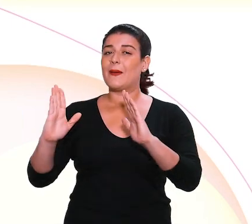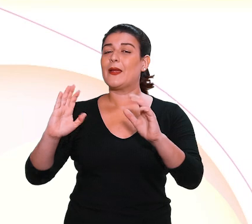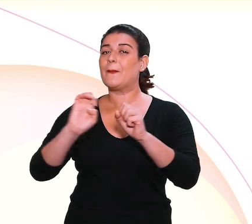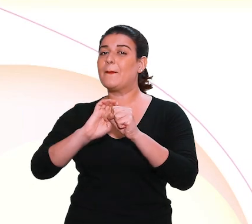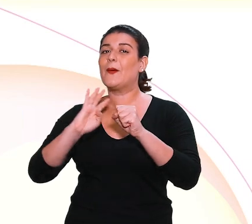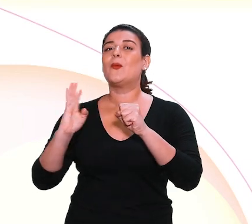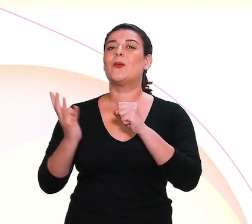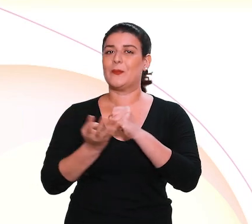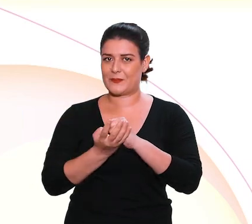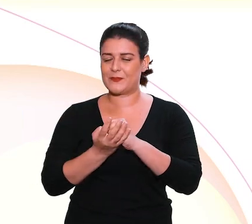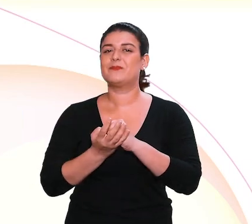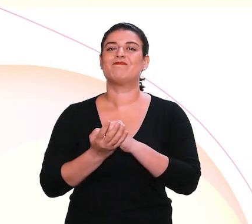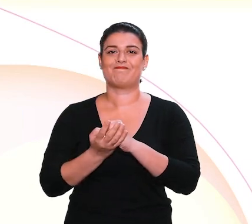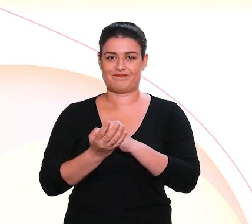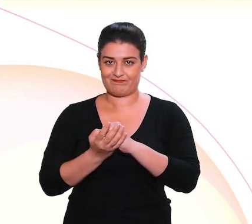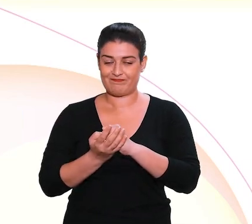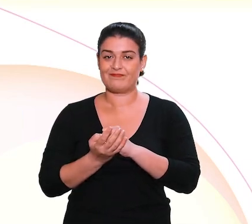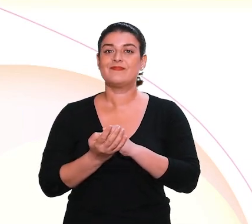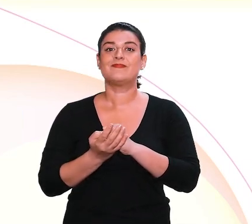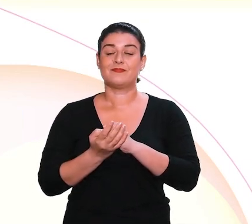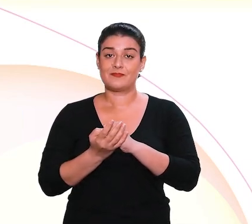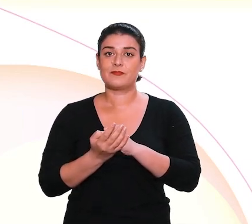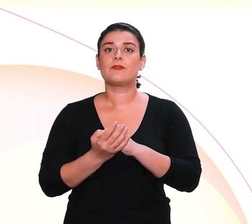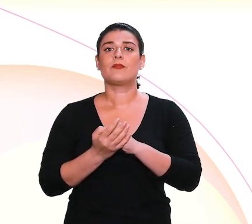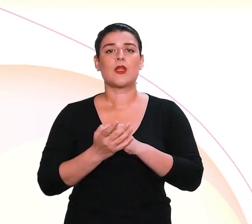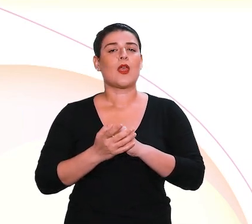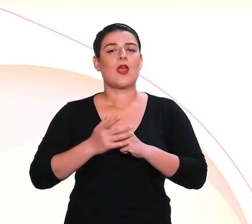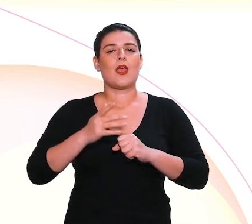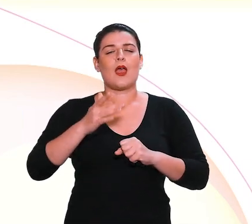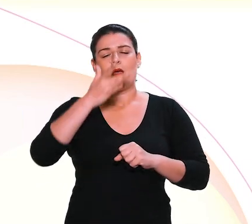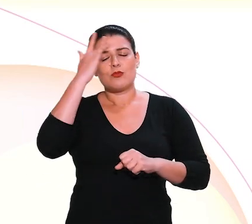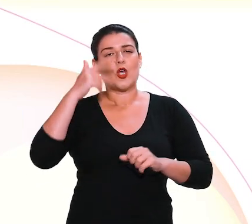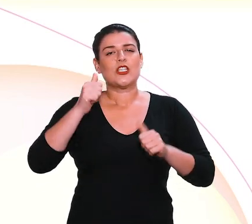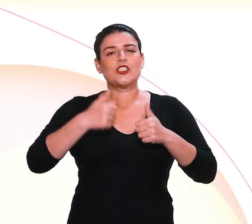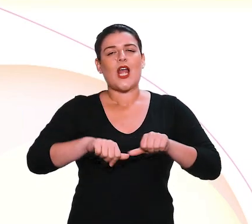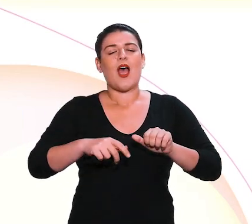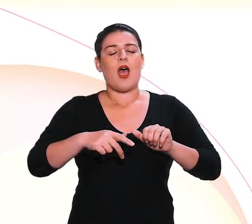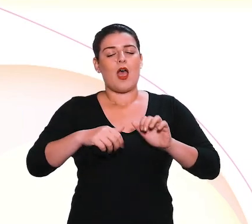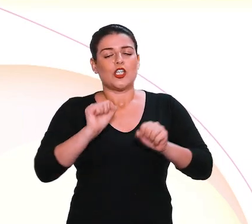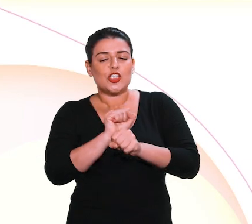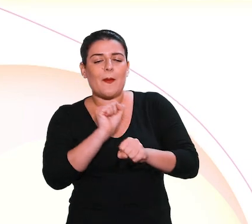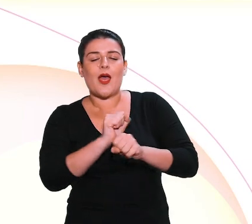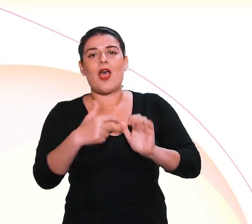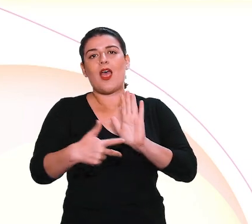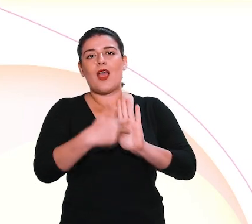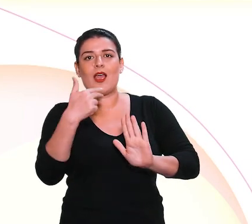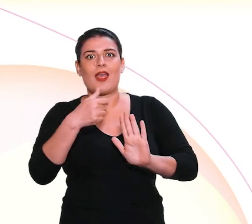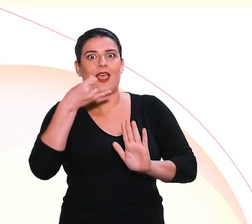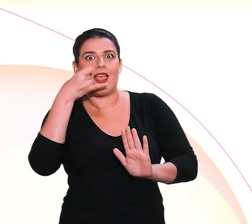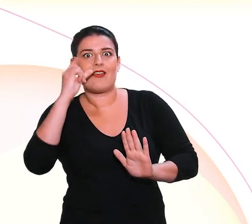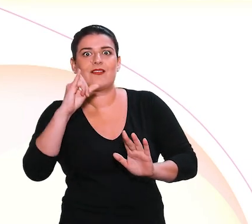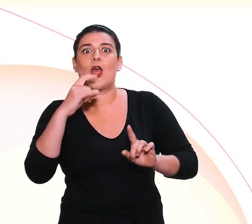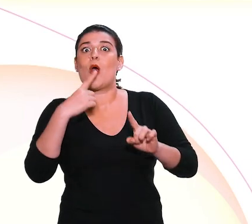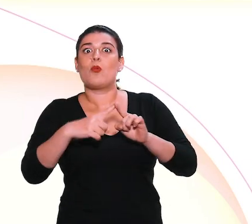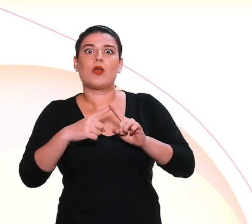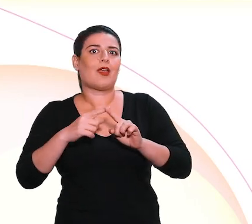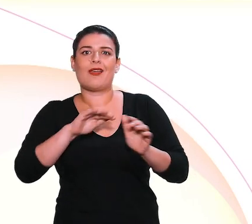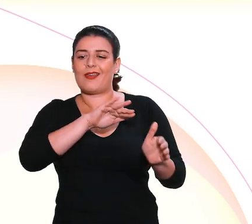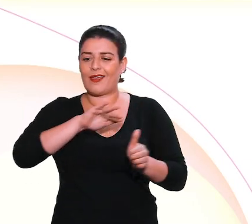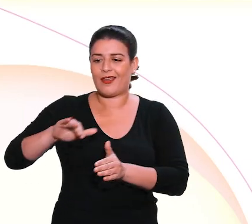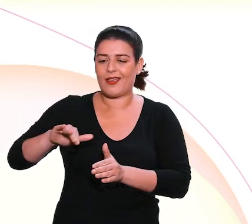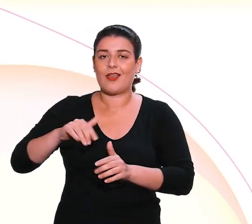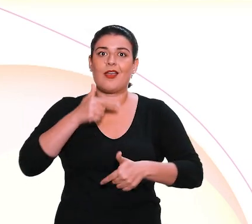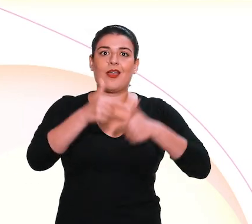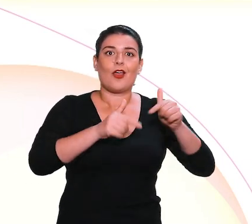de Covid-19 e várias cirurgias que eram eletivas não foram realizadas porque todos os esforços estavam concentrados